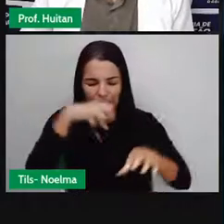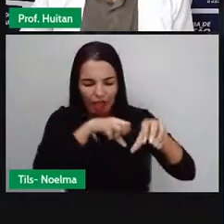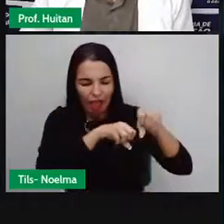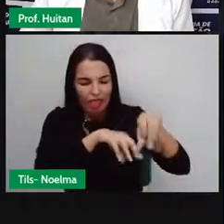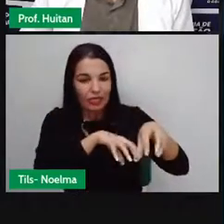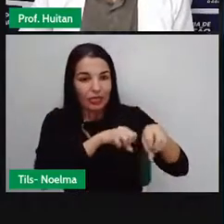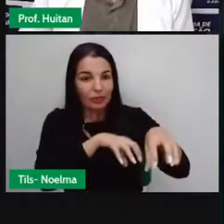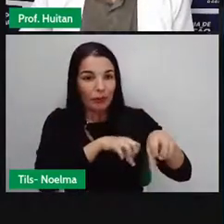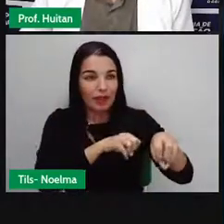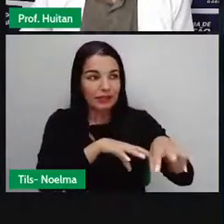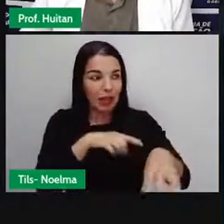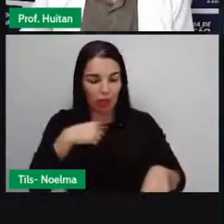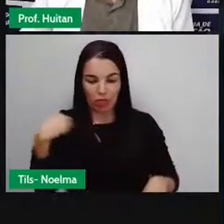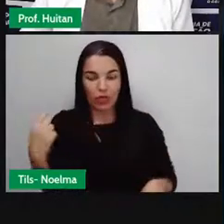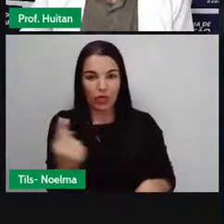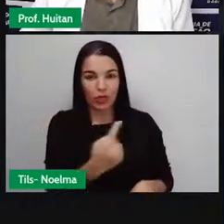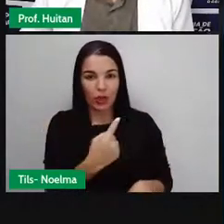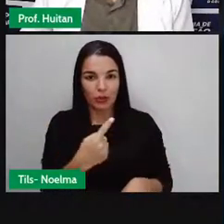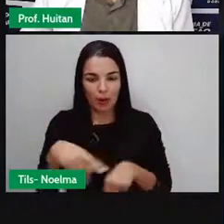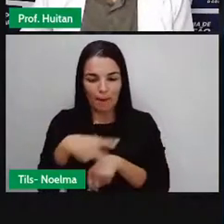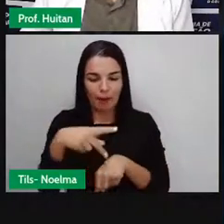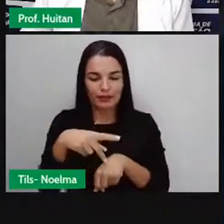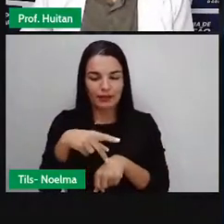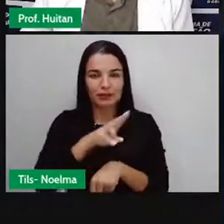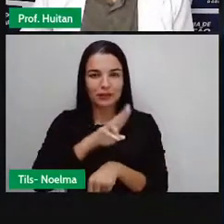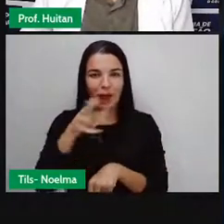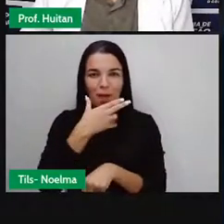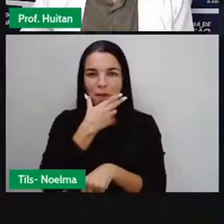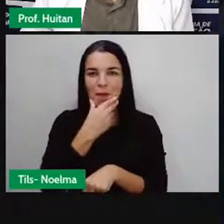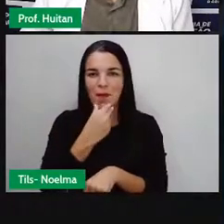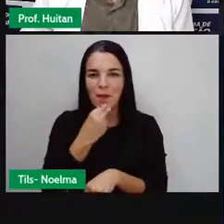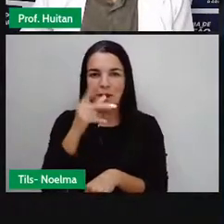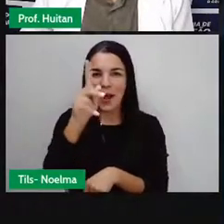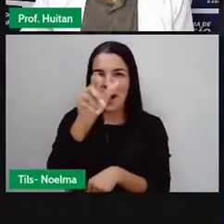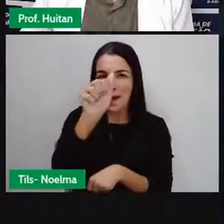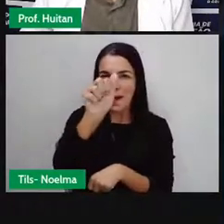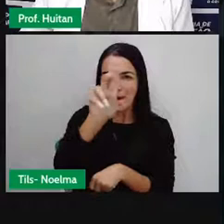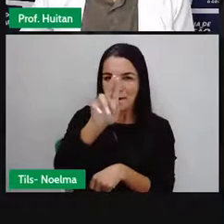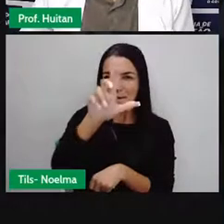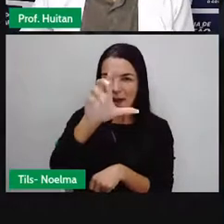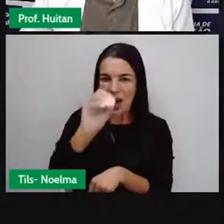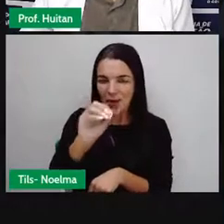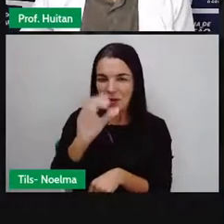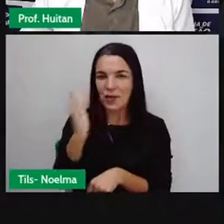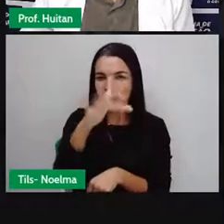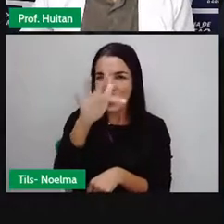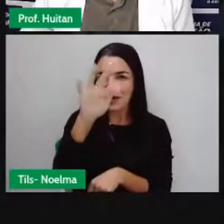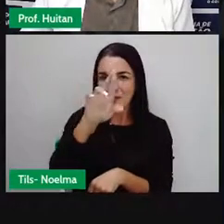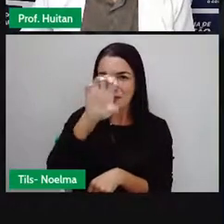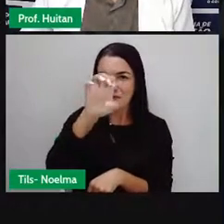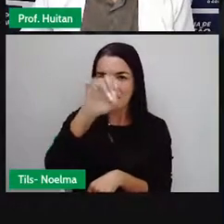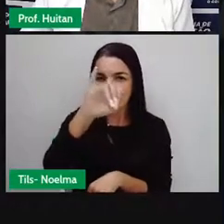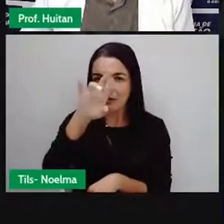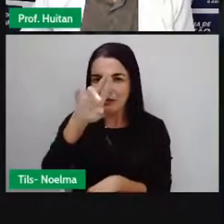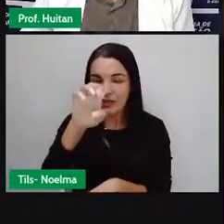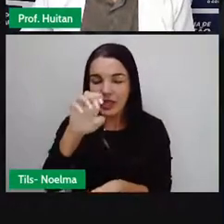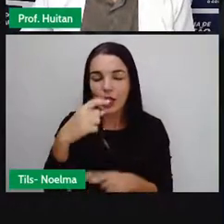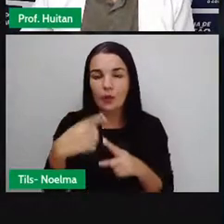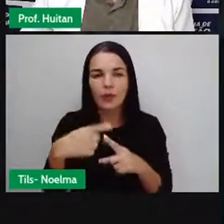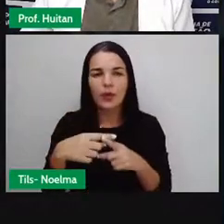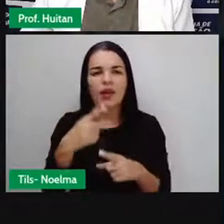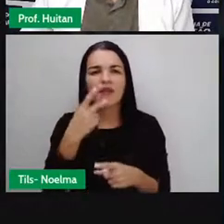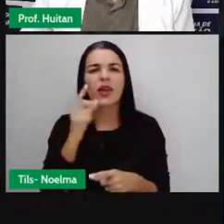importantes do nosso país, que é Paulo Freire. Ele diz que, com relação à leitura,